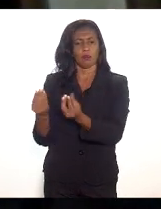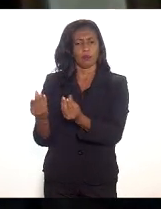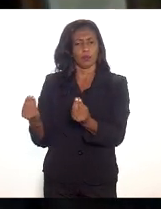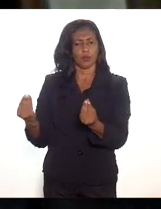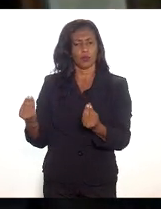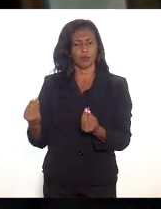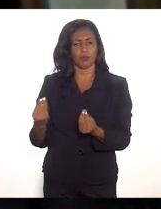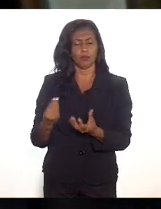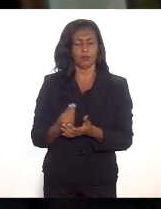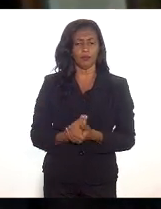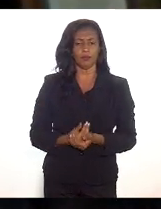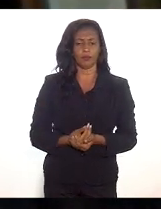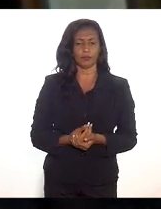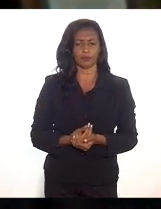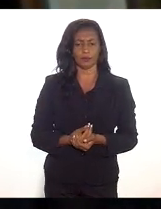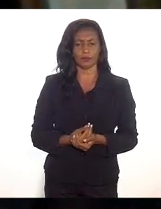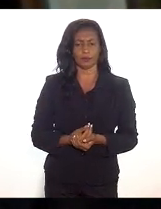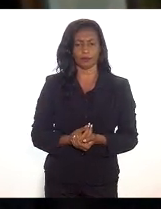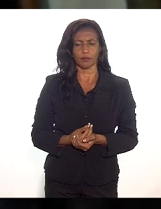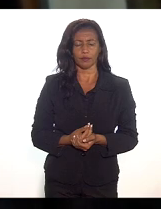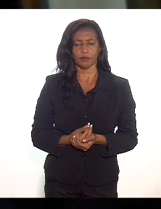nenhuma disso. É